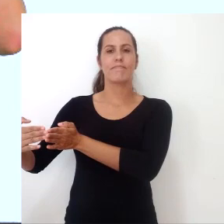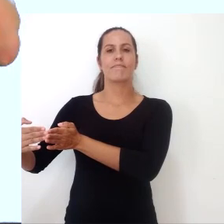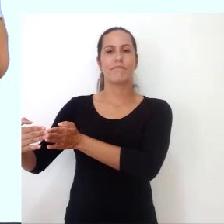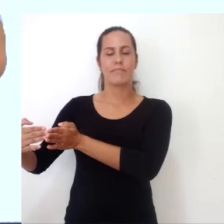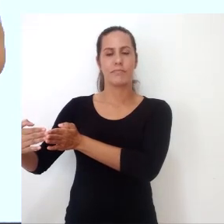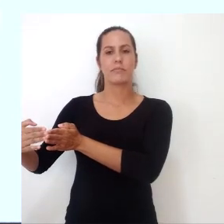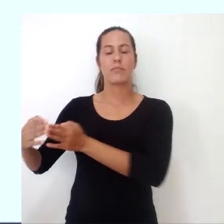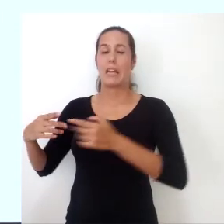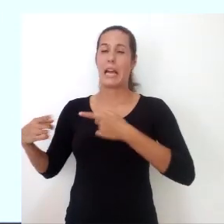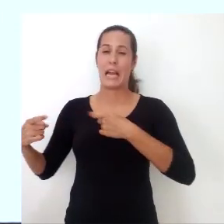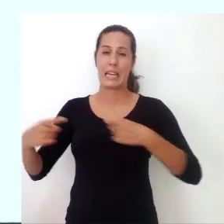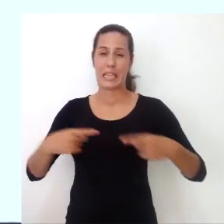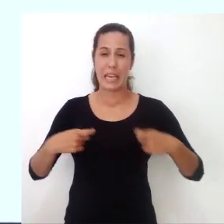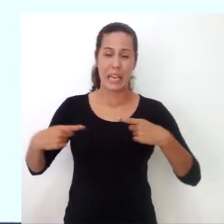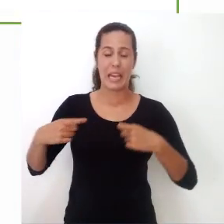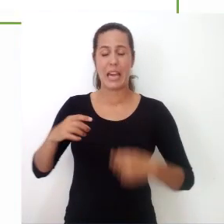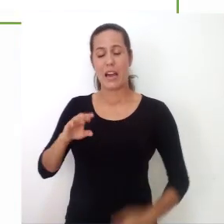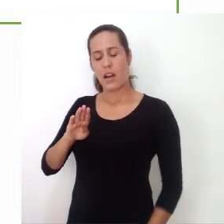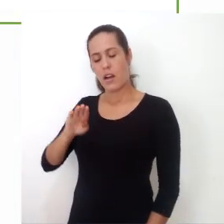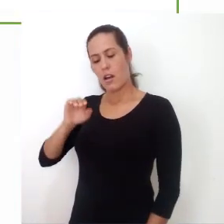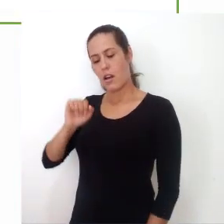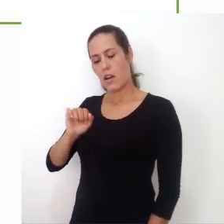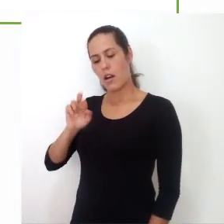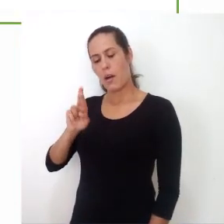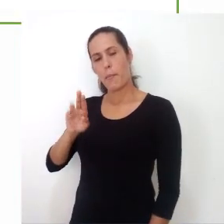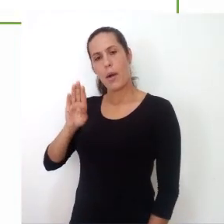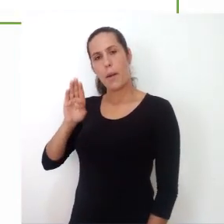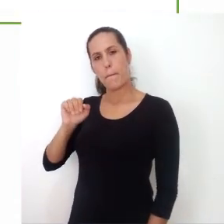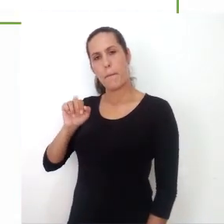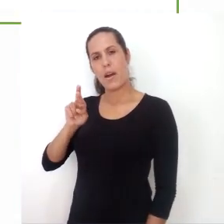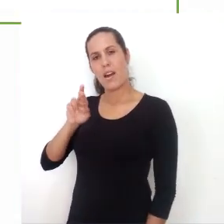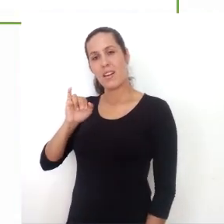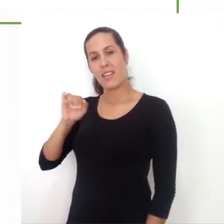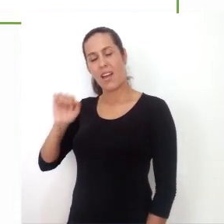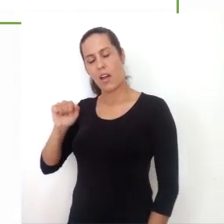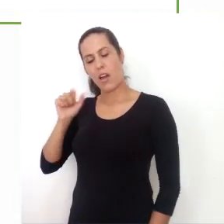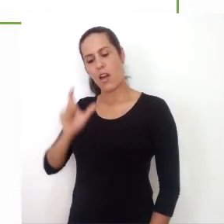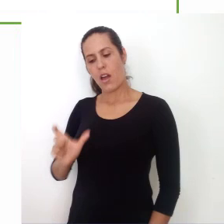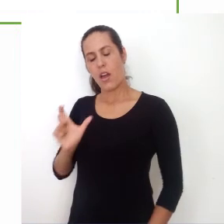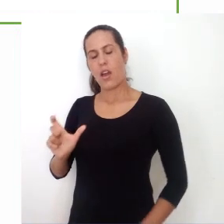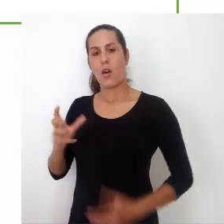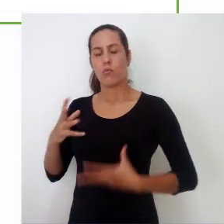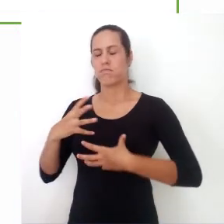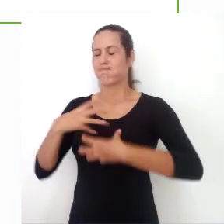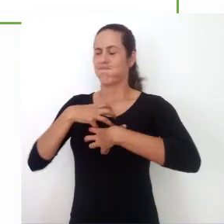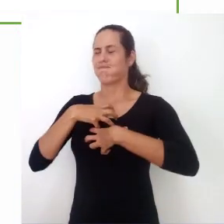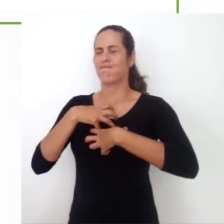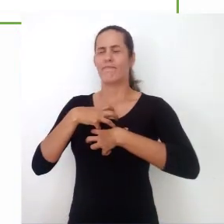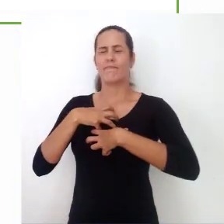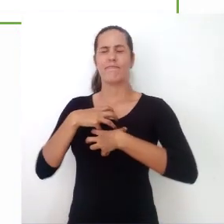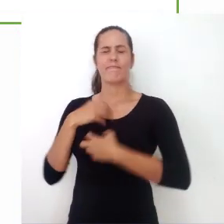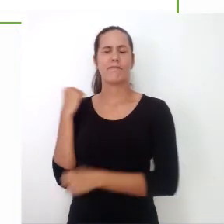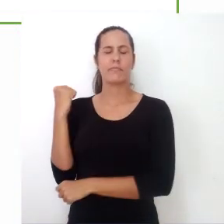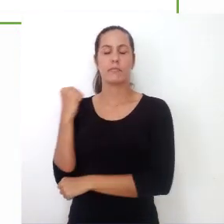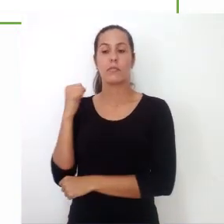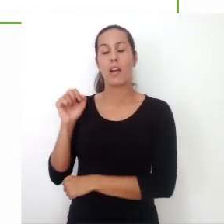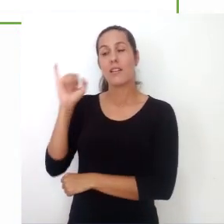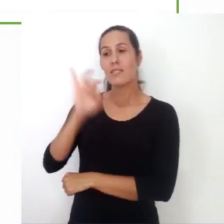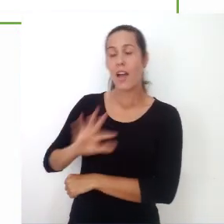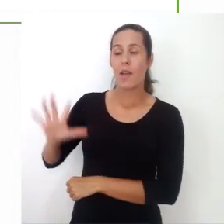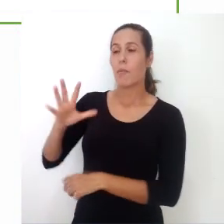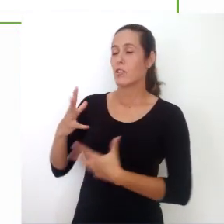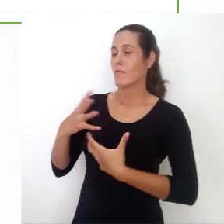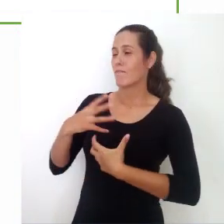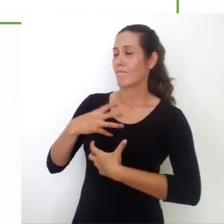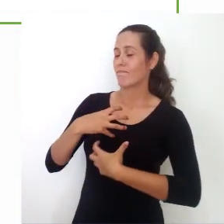a barbárie, é uma imagem que nos convida a refletir. Essa imagem, ela por si só já diz